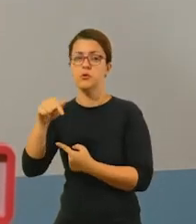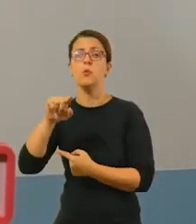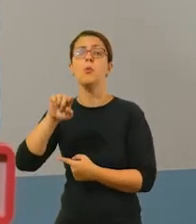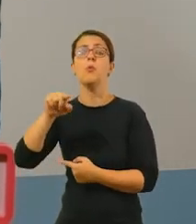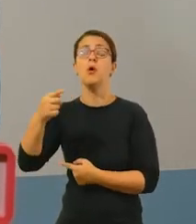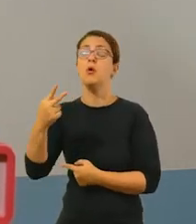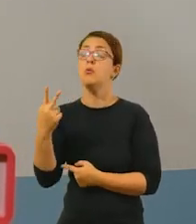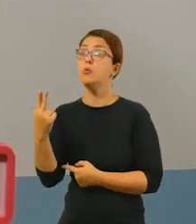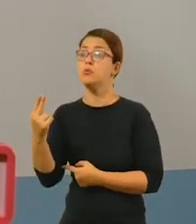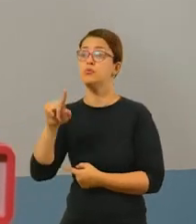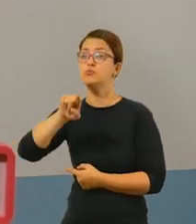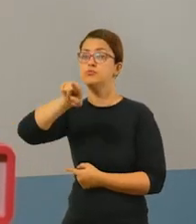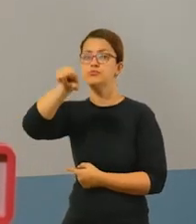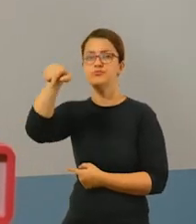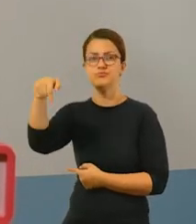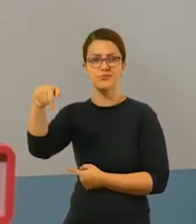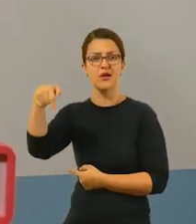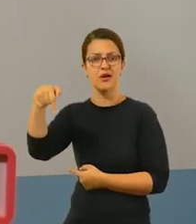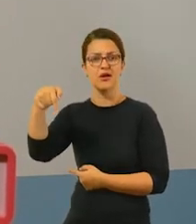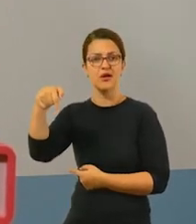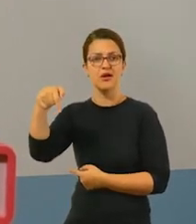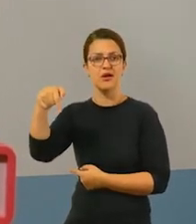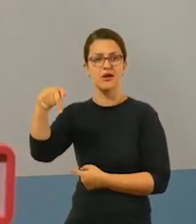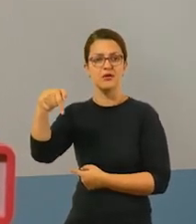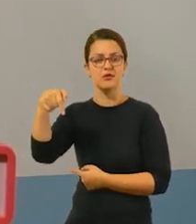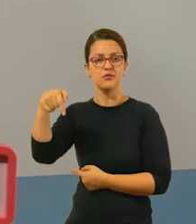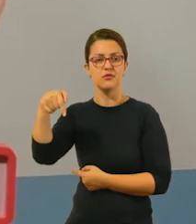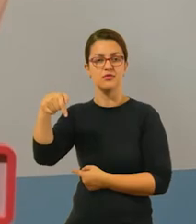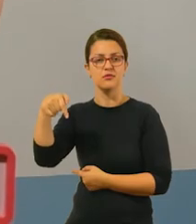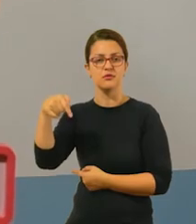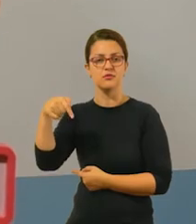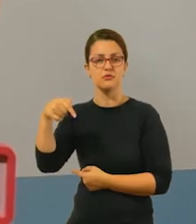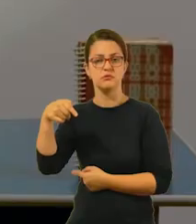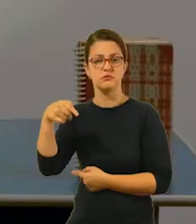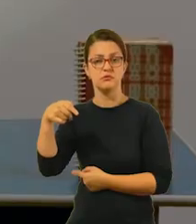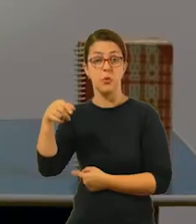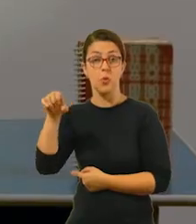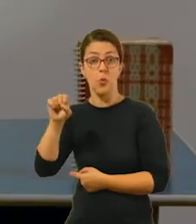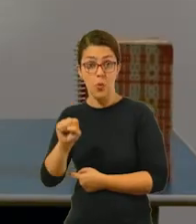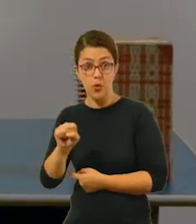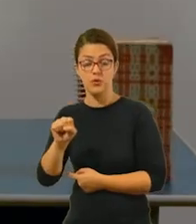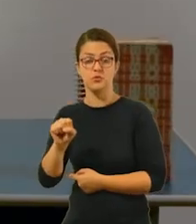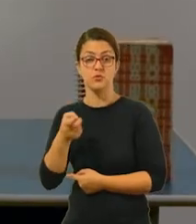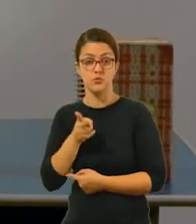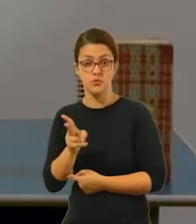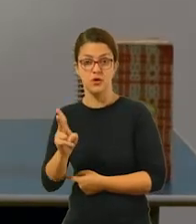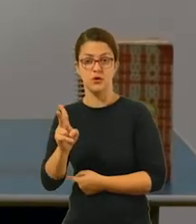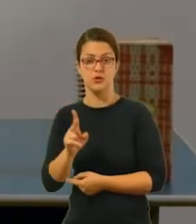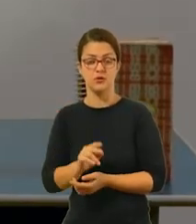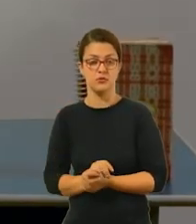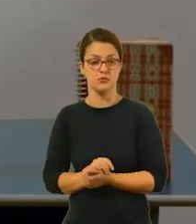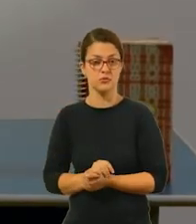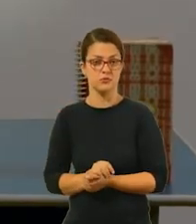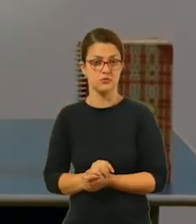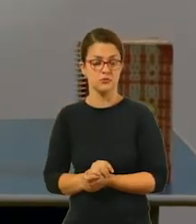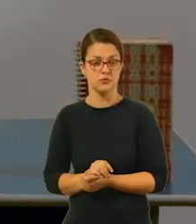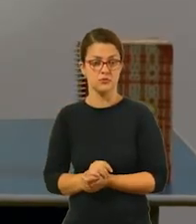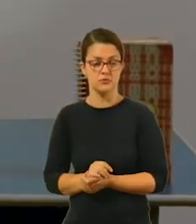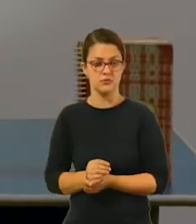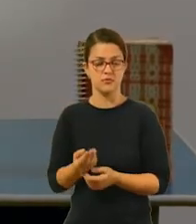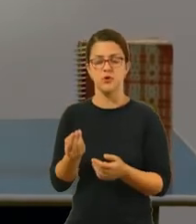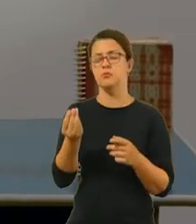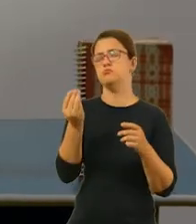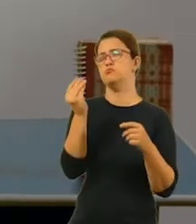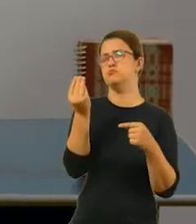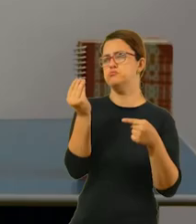aqui. Então, qual é o próximo número após o 7? Se você estiver contando de 2 em 2. Isso, é o 8. Tá bom? E assim